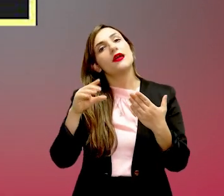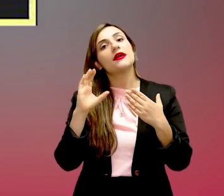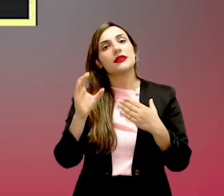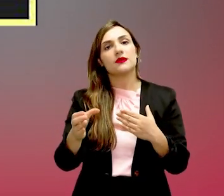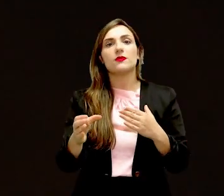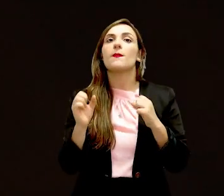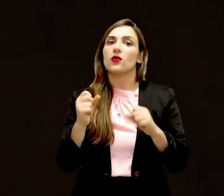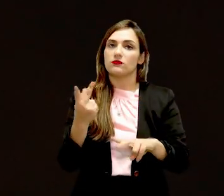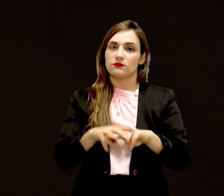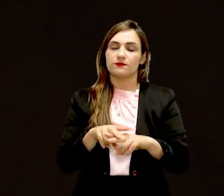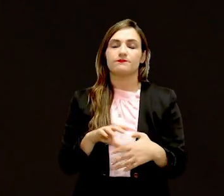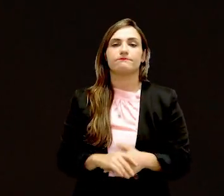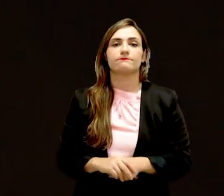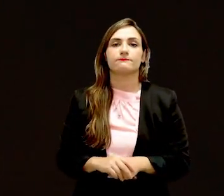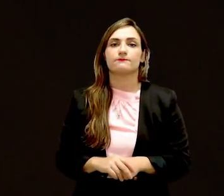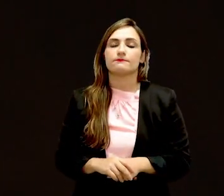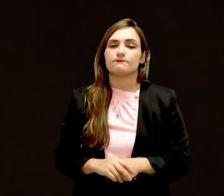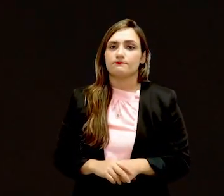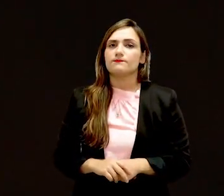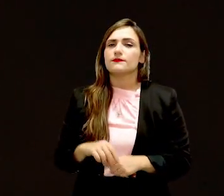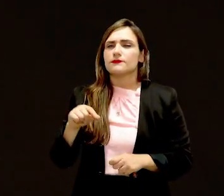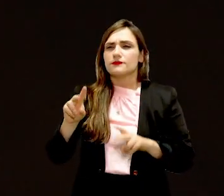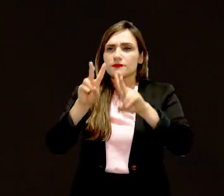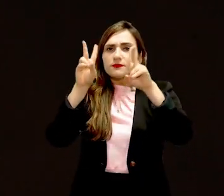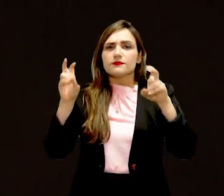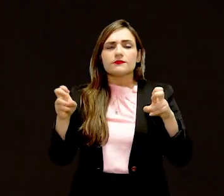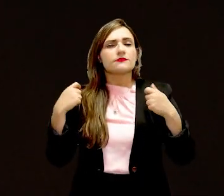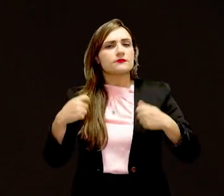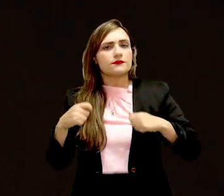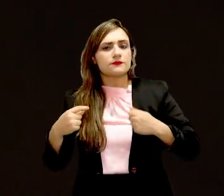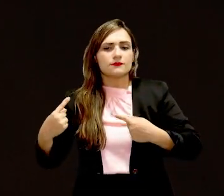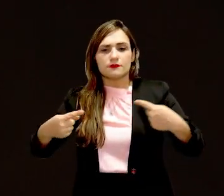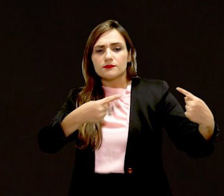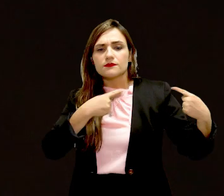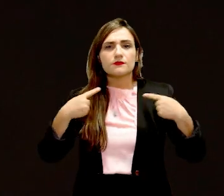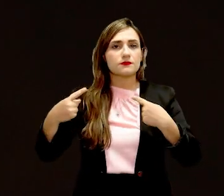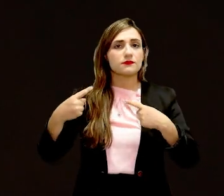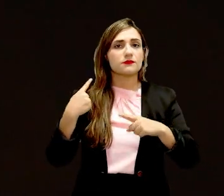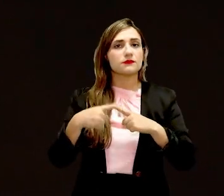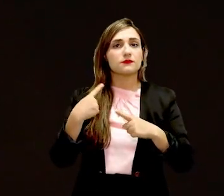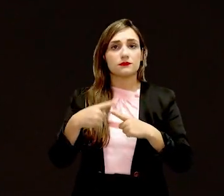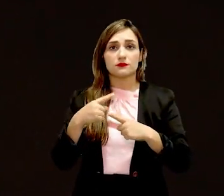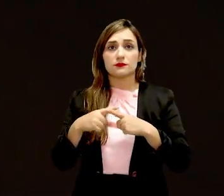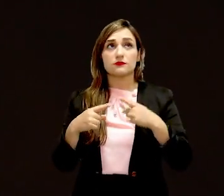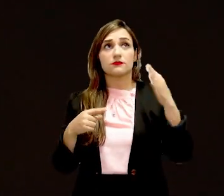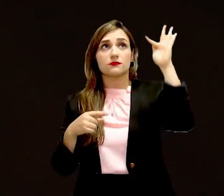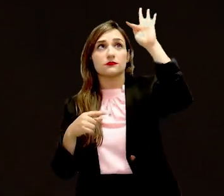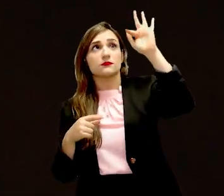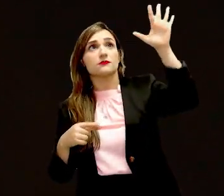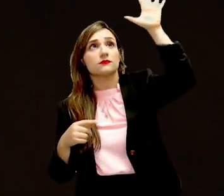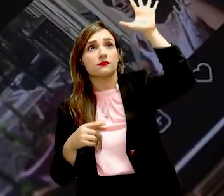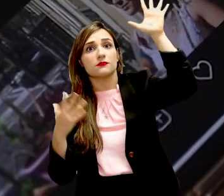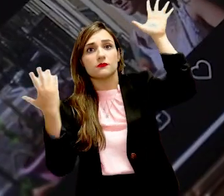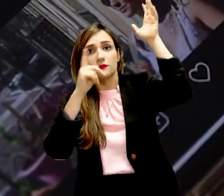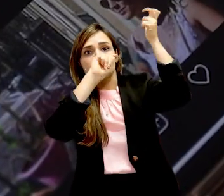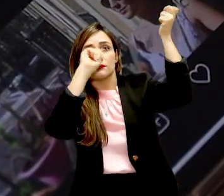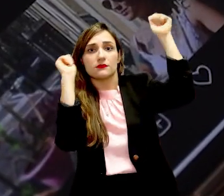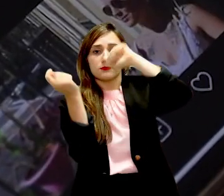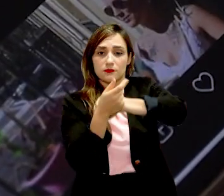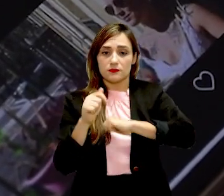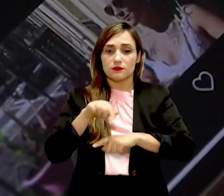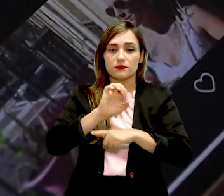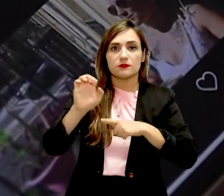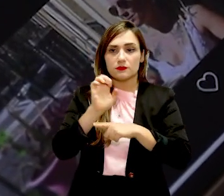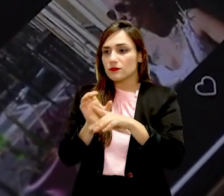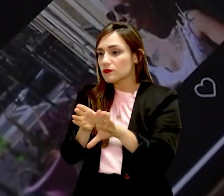devidamente tipificado. A ideia de discutir o tema em Mato Grosso do Sul é reforçar a lei já aprovada em âmbito federal, como forma